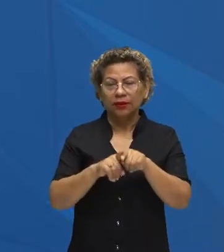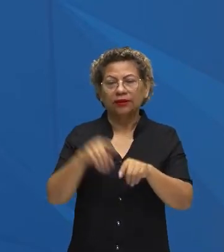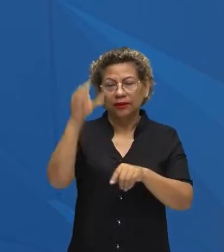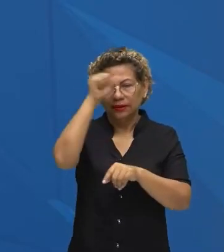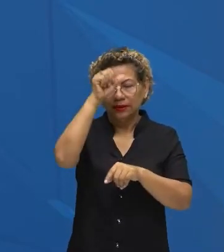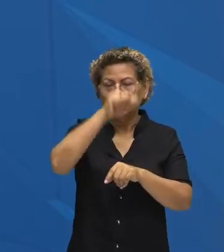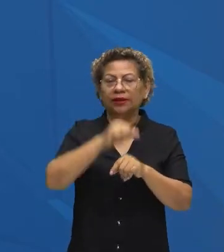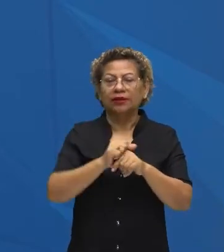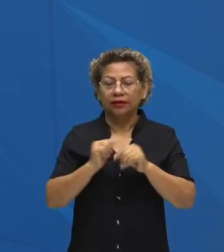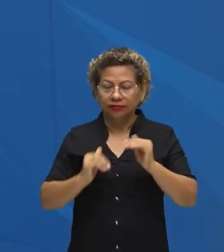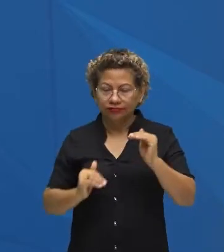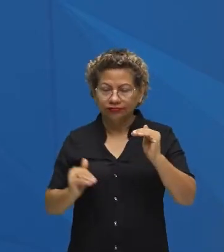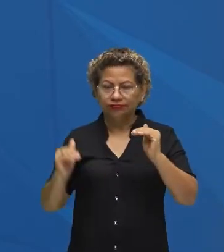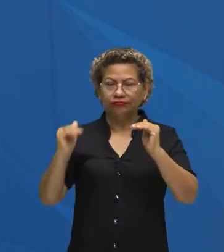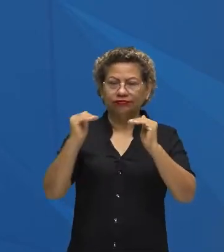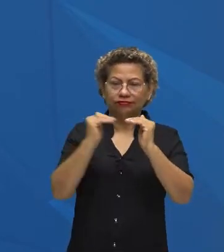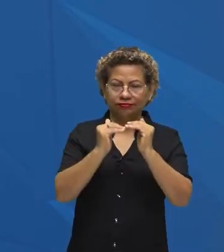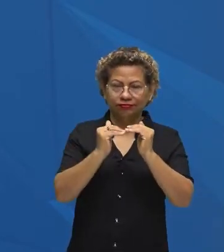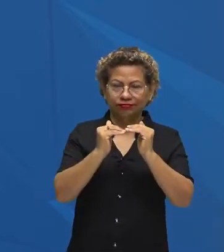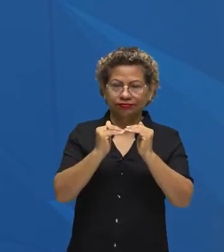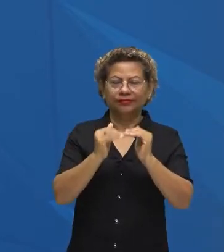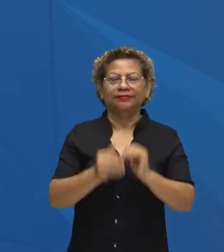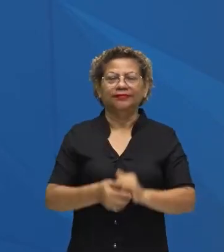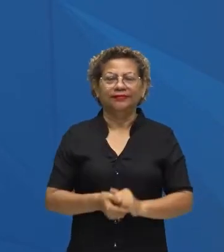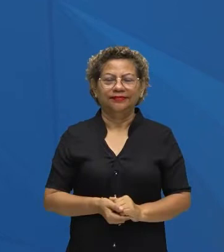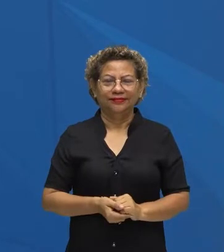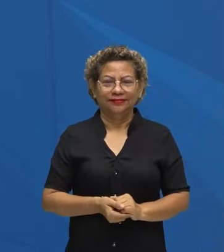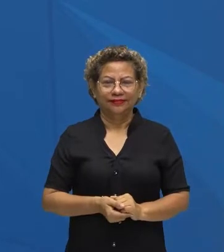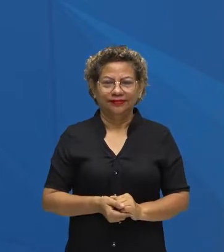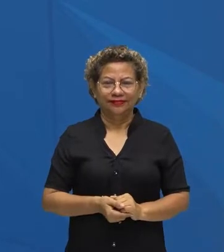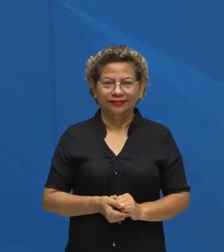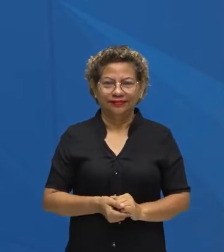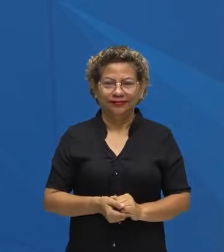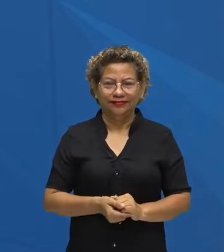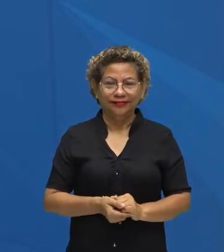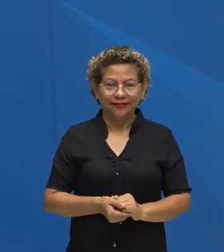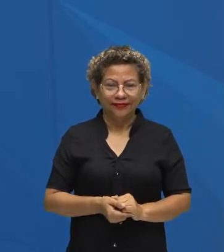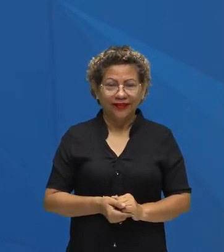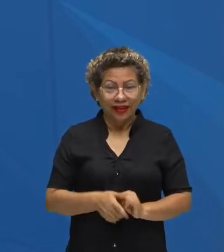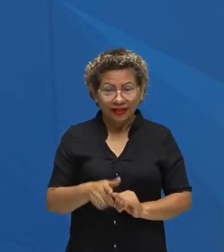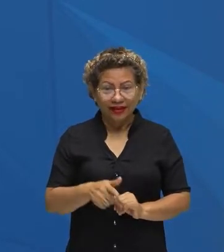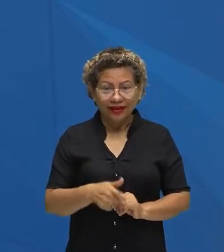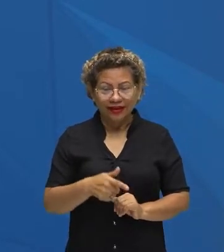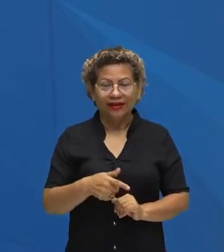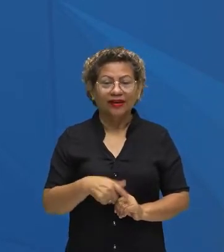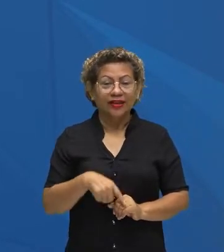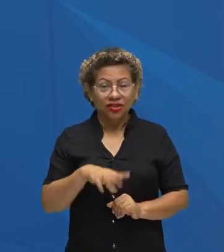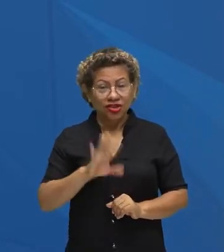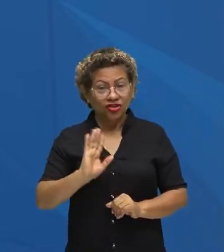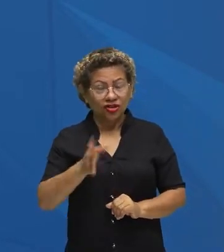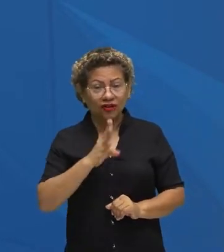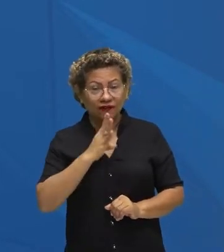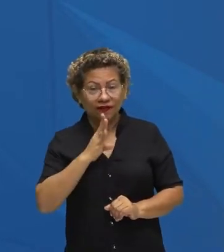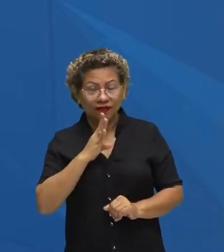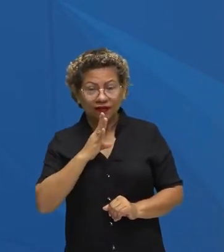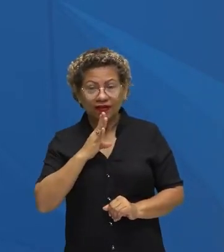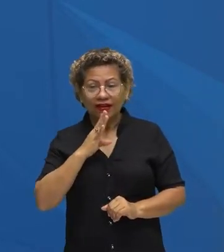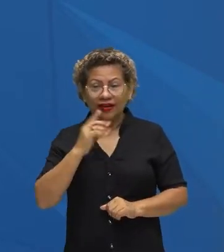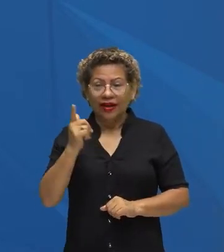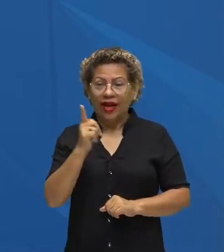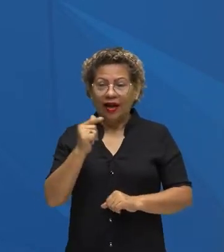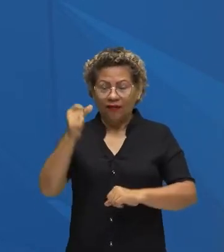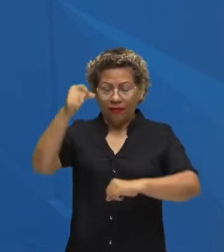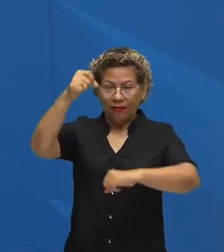vai dar tudo certo. Quem rir por último, rir melhor. E olha, esse aqui é bastante comum, olha só. Água mole em pedra